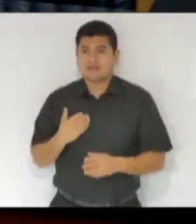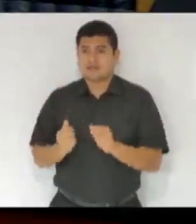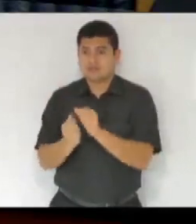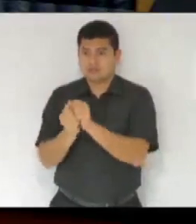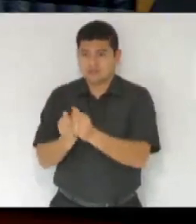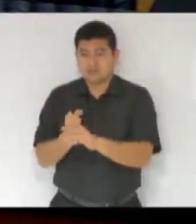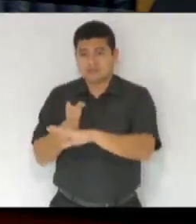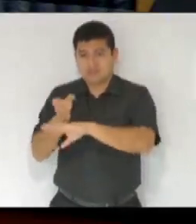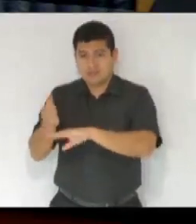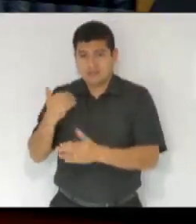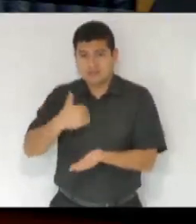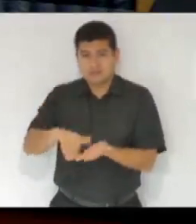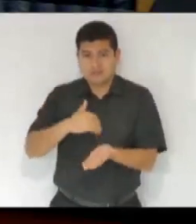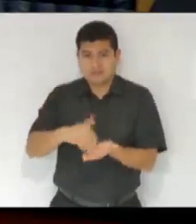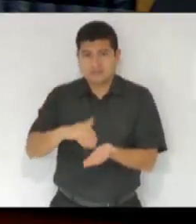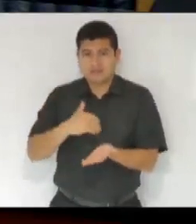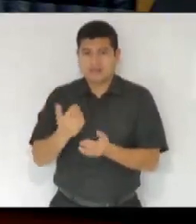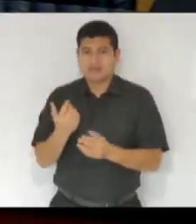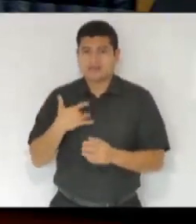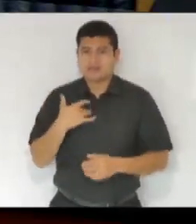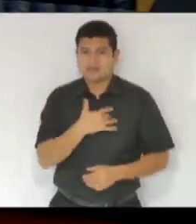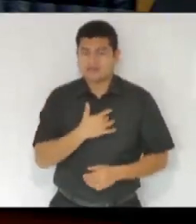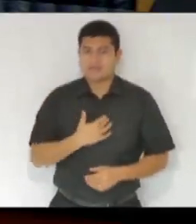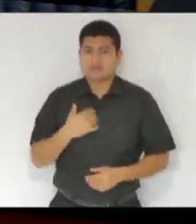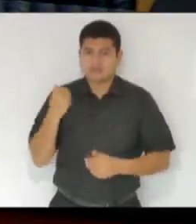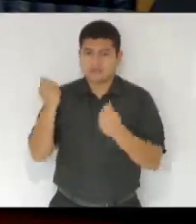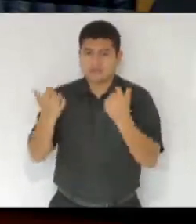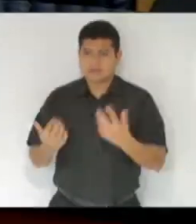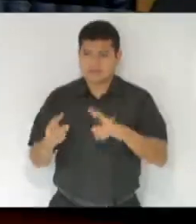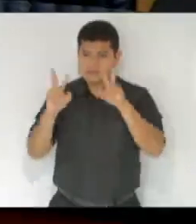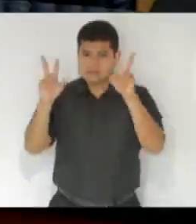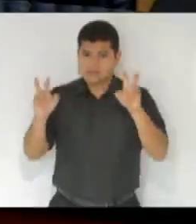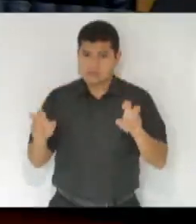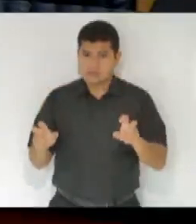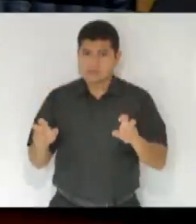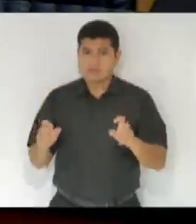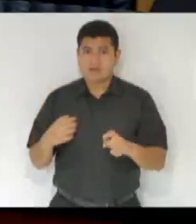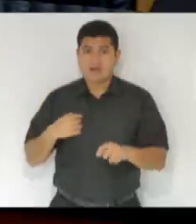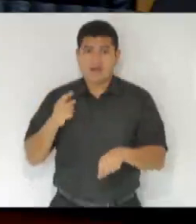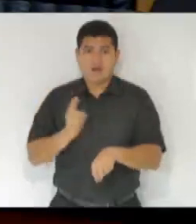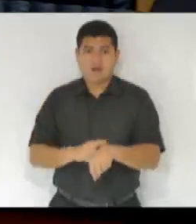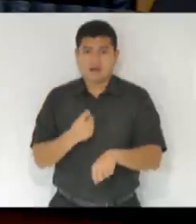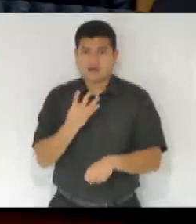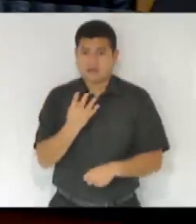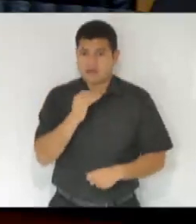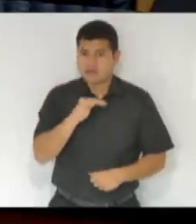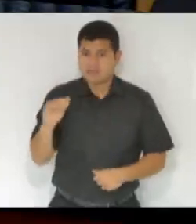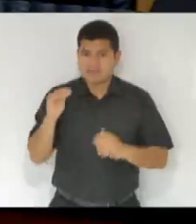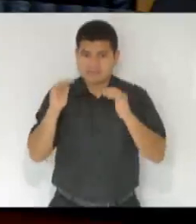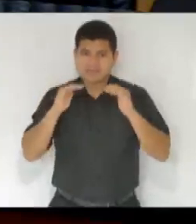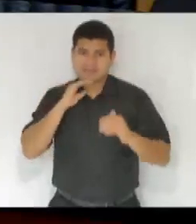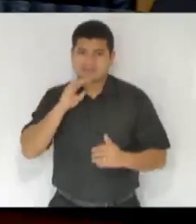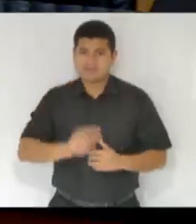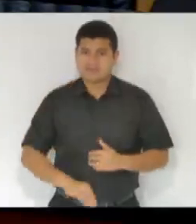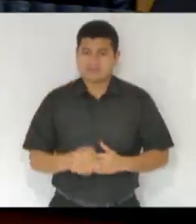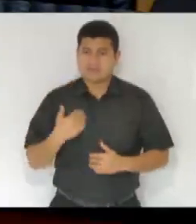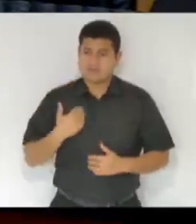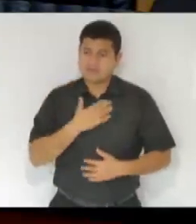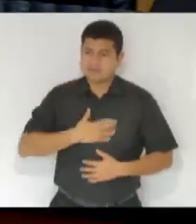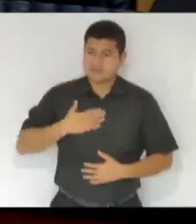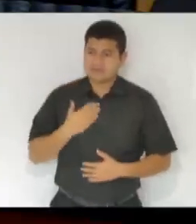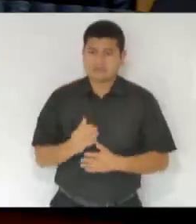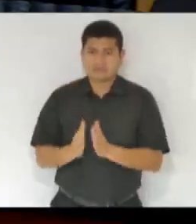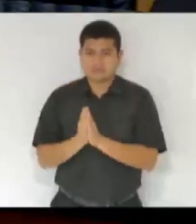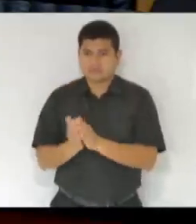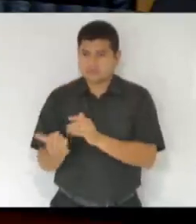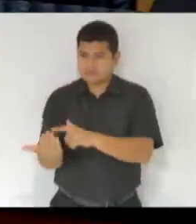tratar exclusivamente sobre esse ponto, às 16h30, e gostaria muito de convidar a Vossa Excelência, se